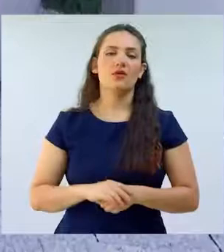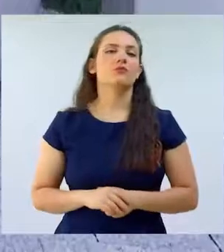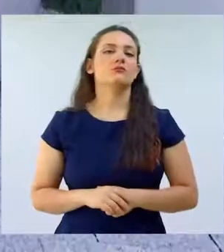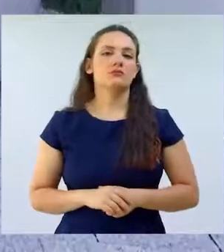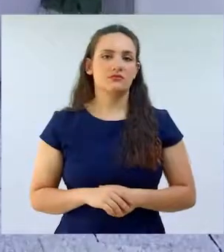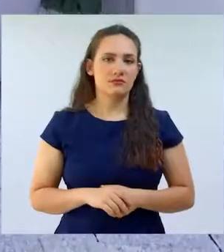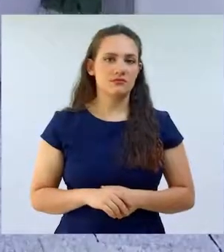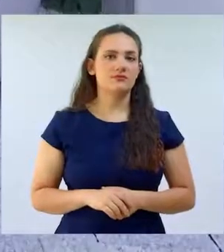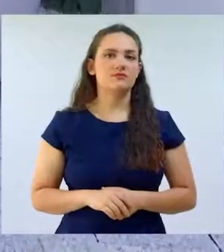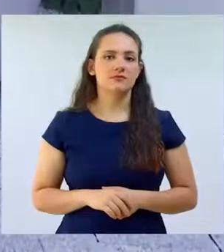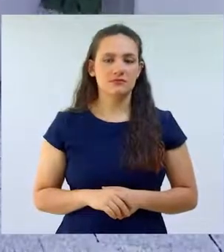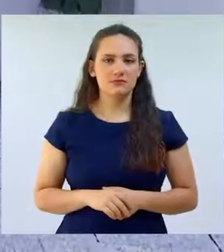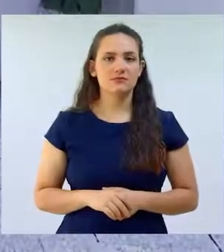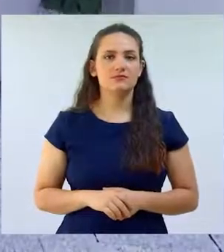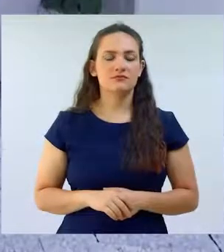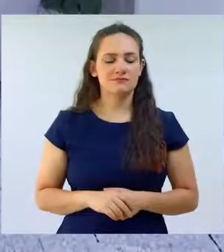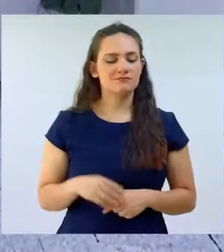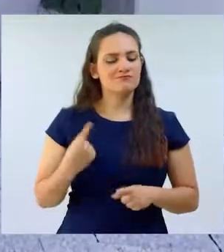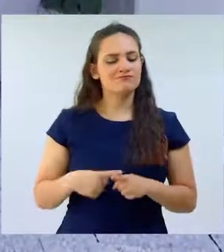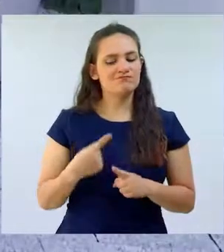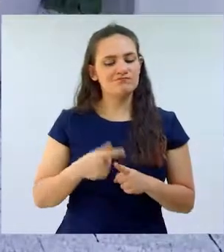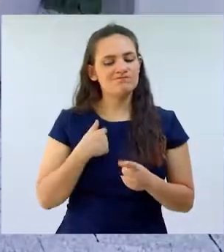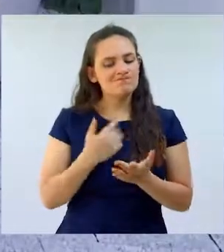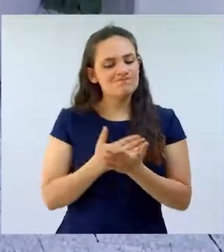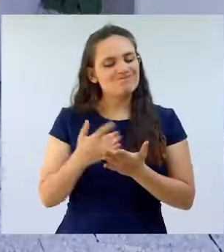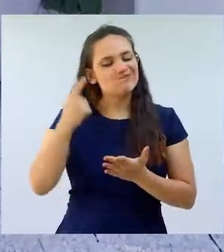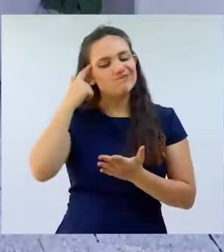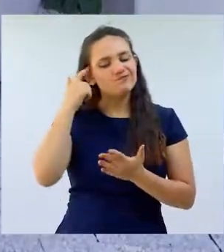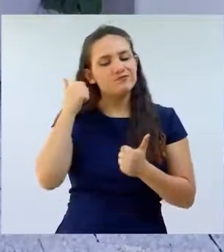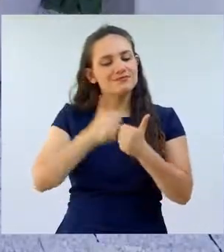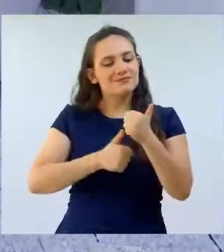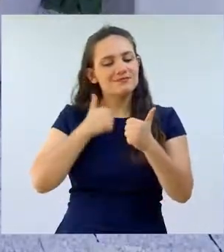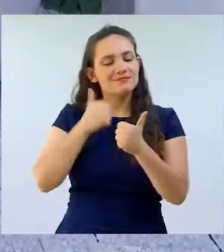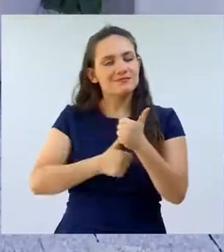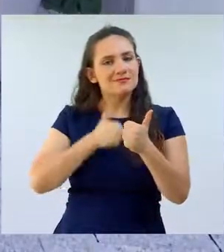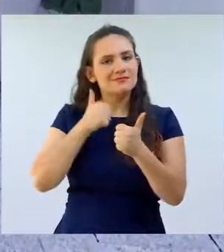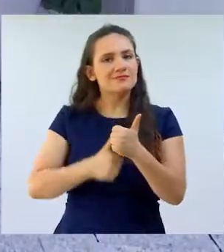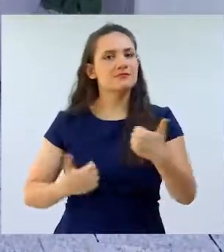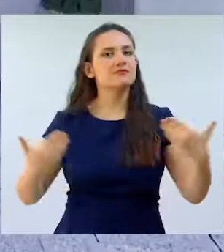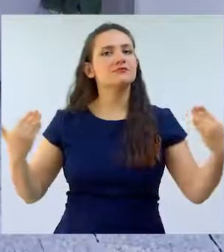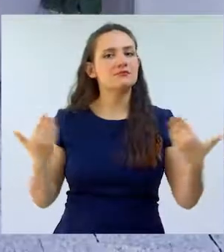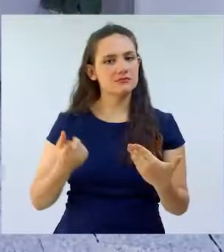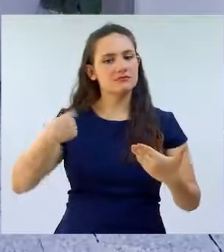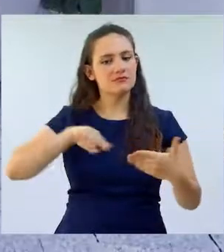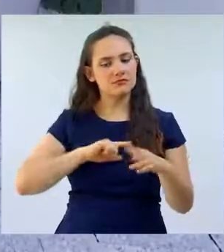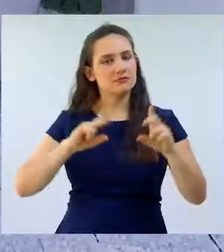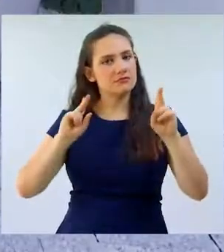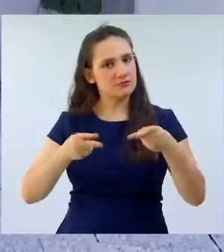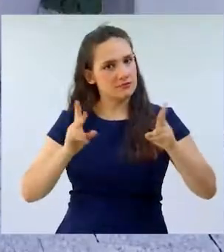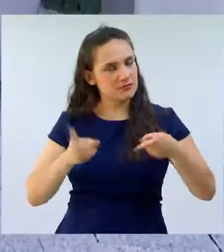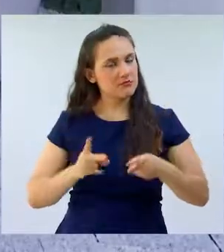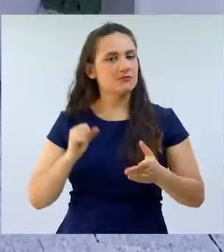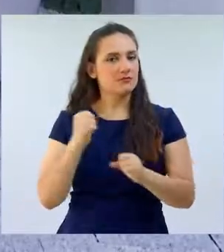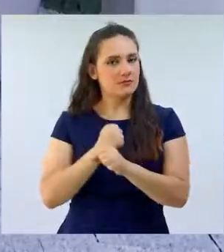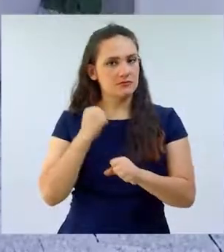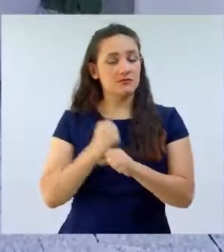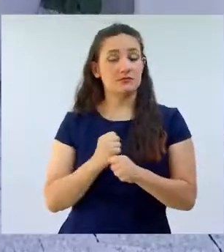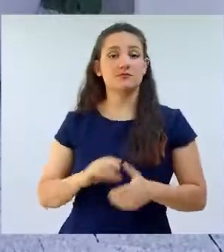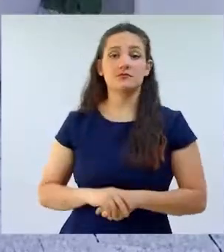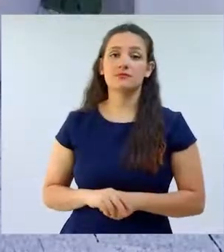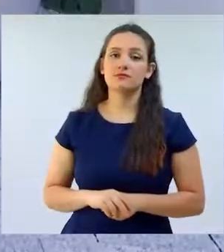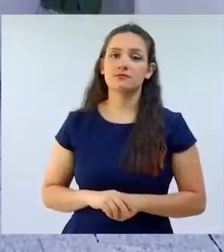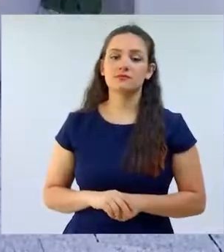não paramos, porque o Eurão deixou uma sementinha que eu acabei descobrindo e que agora a gente está fazendo